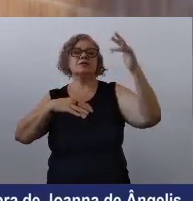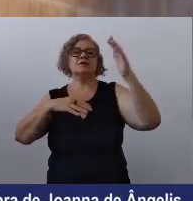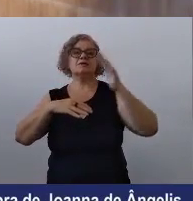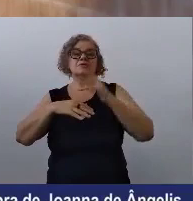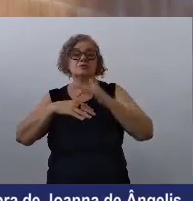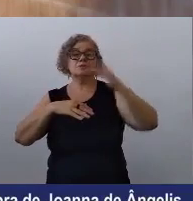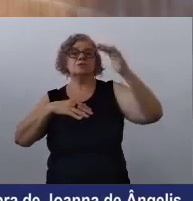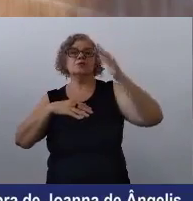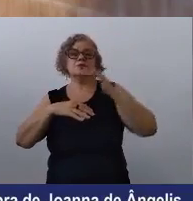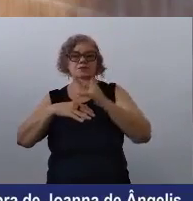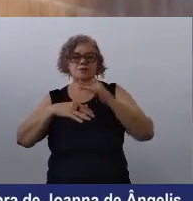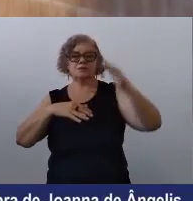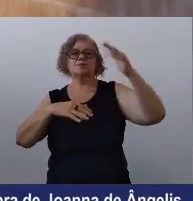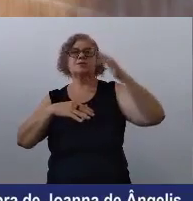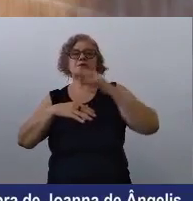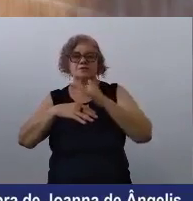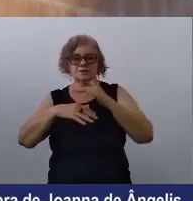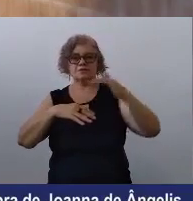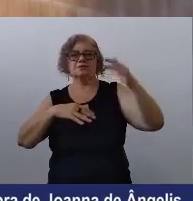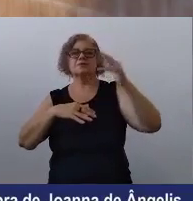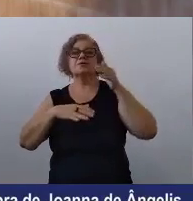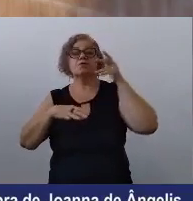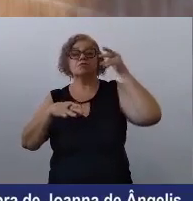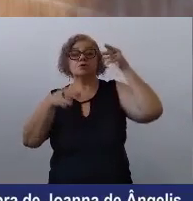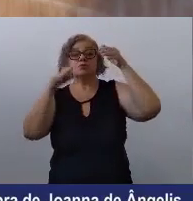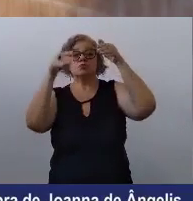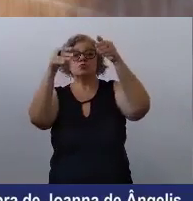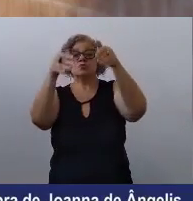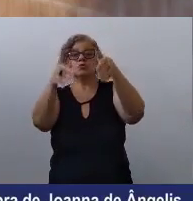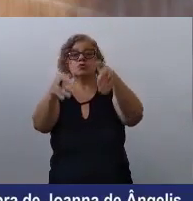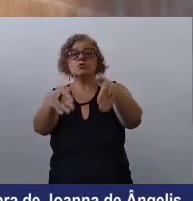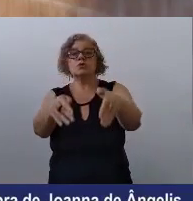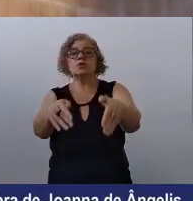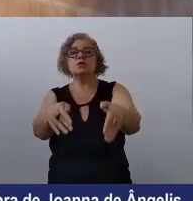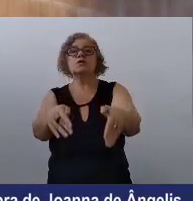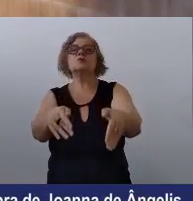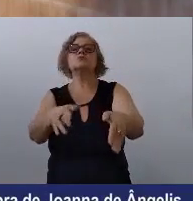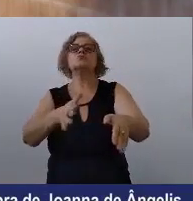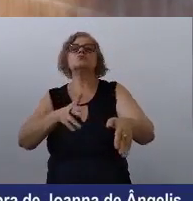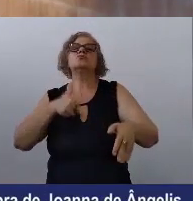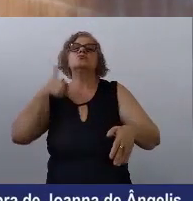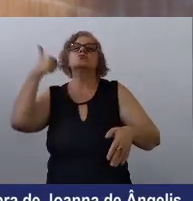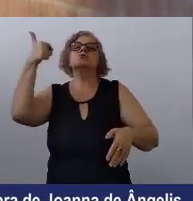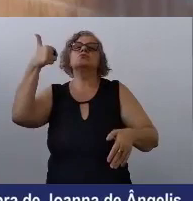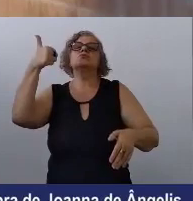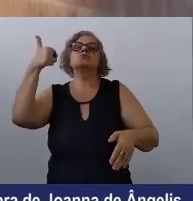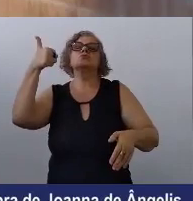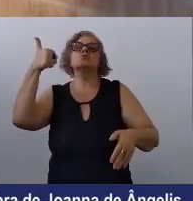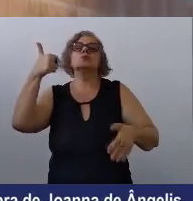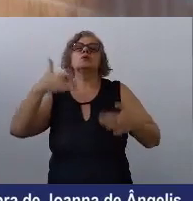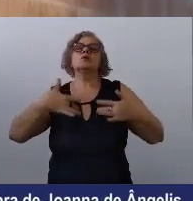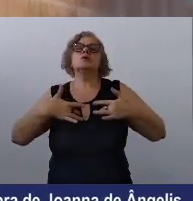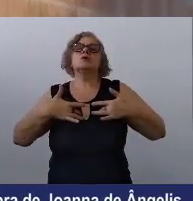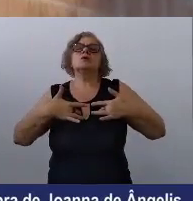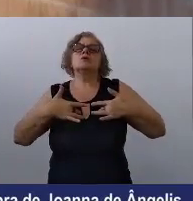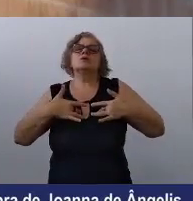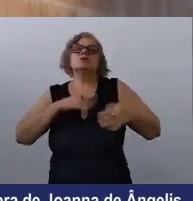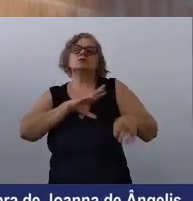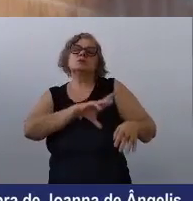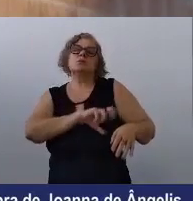que pulsa, vamos depositando os nossos melhores sentimentos, nossos